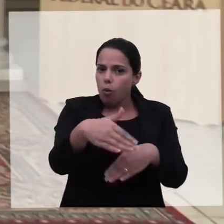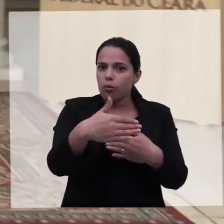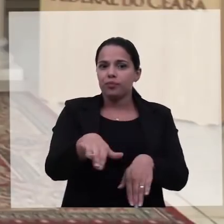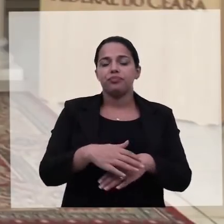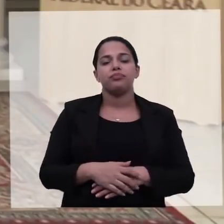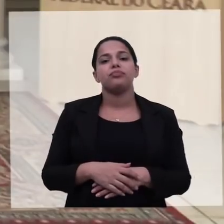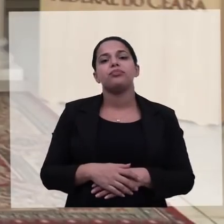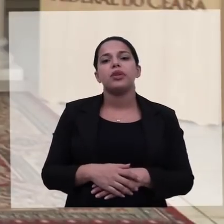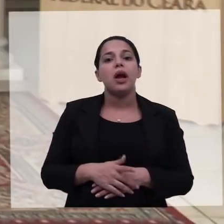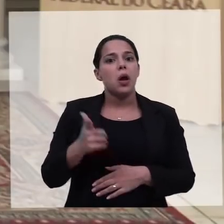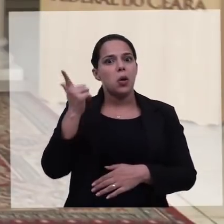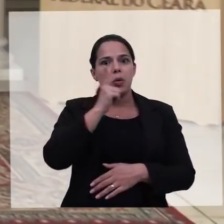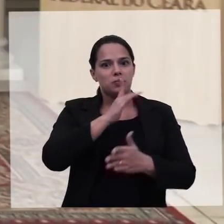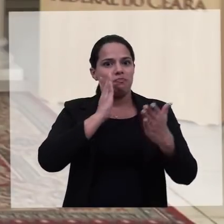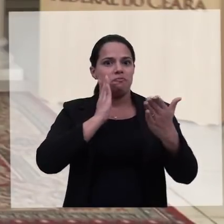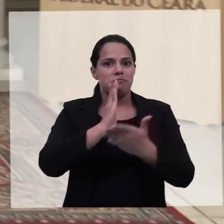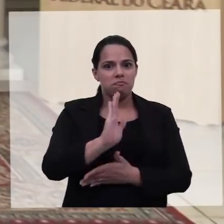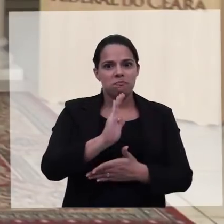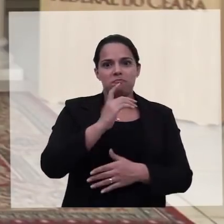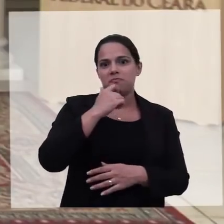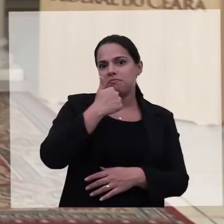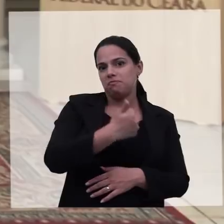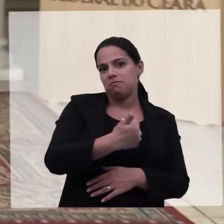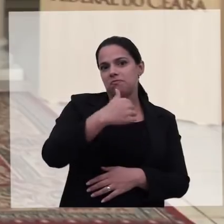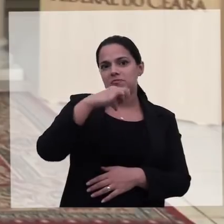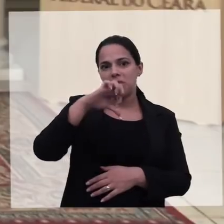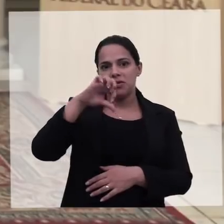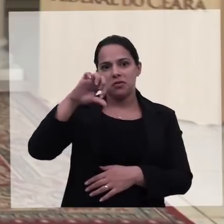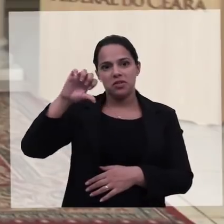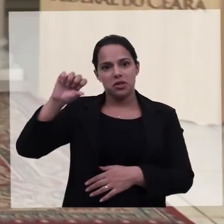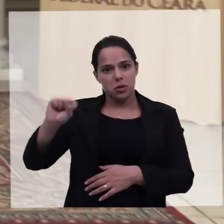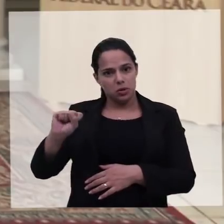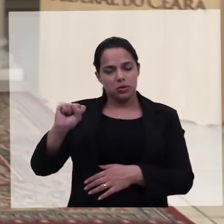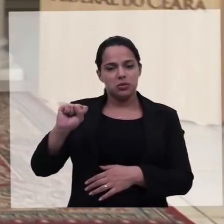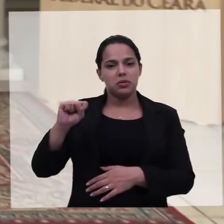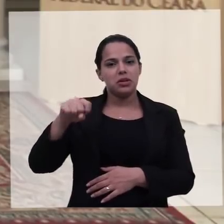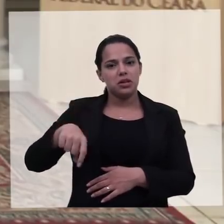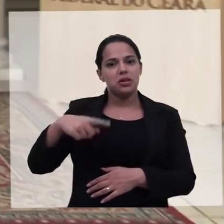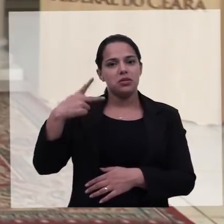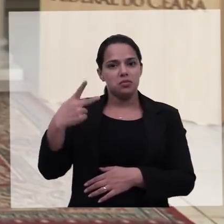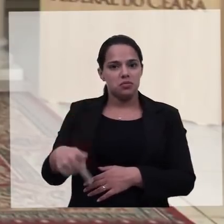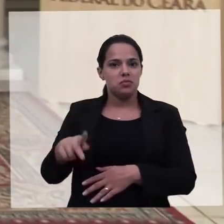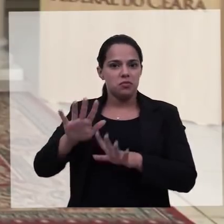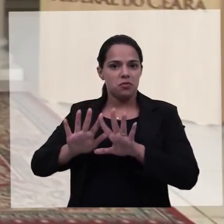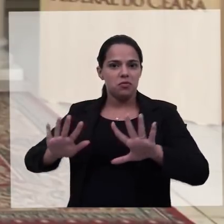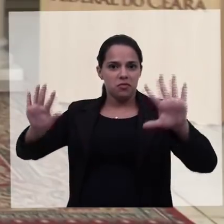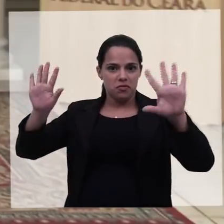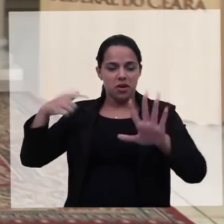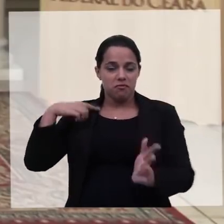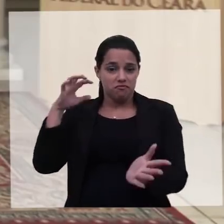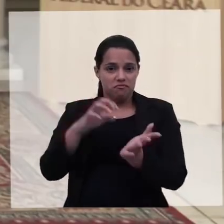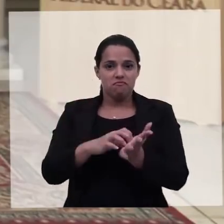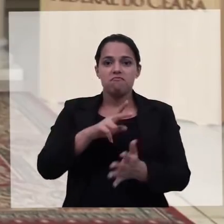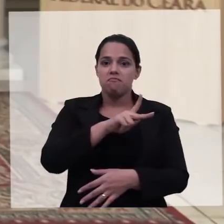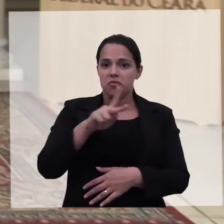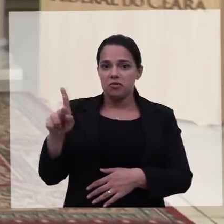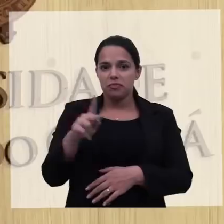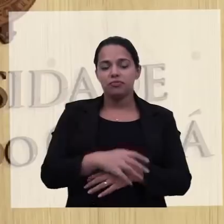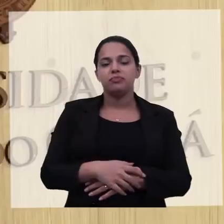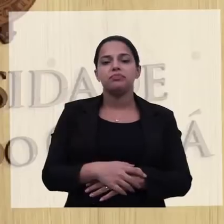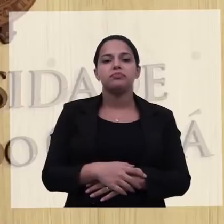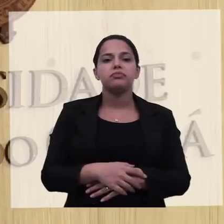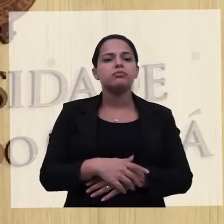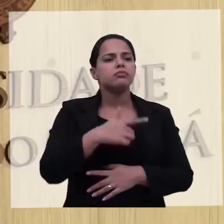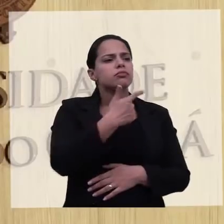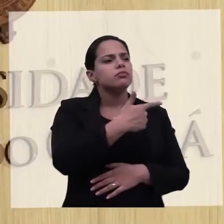É esse mesmo. E terminou dando certo. Aí eu ingressei em 98 na universidade, como professora.